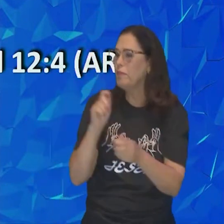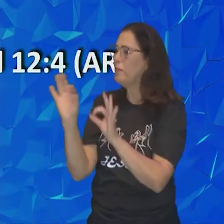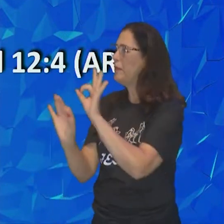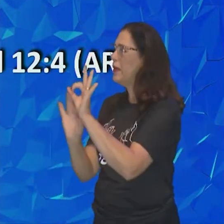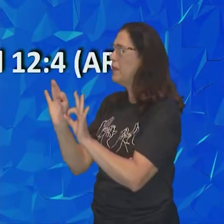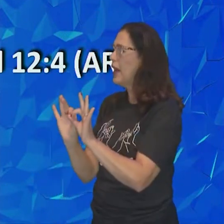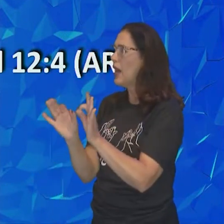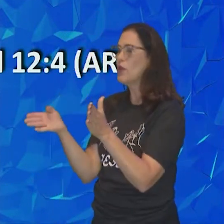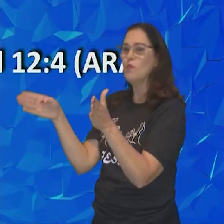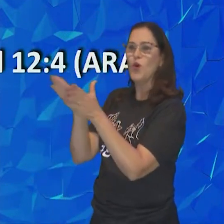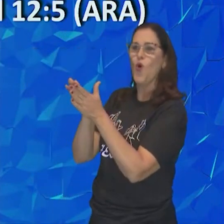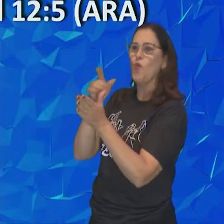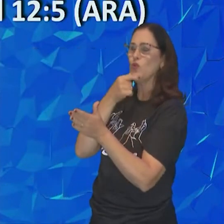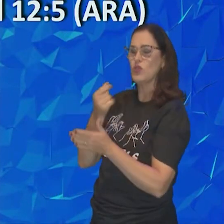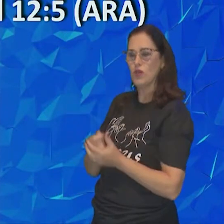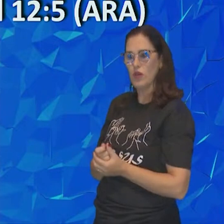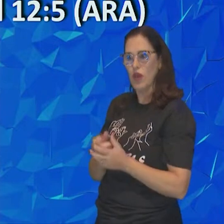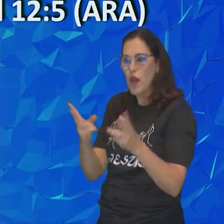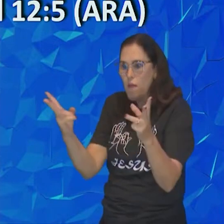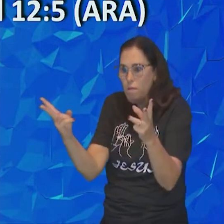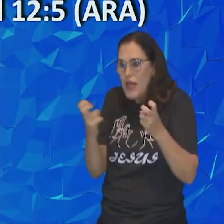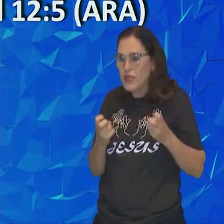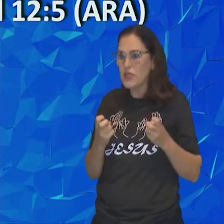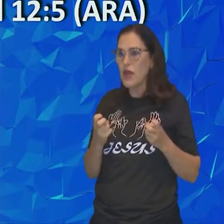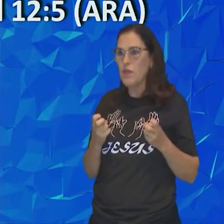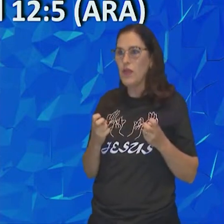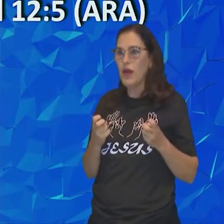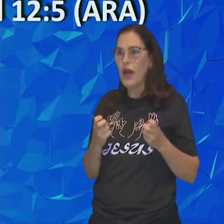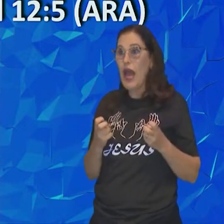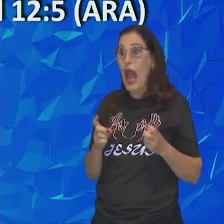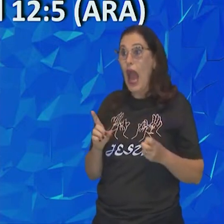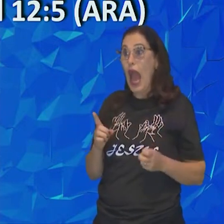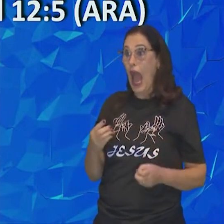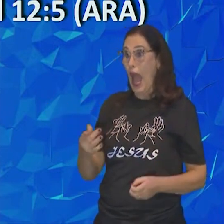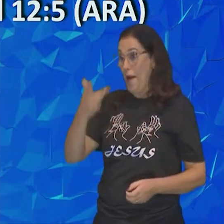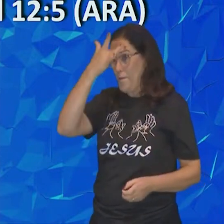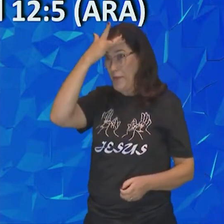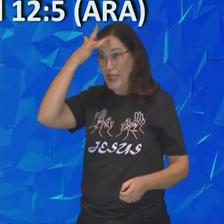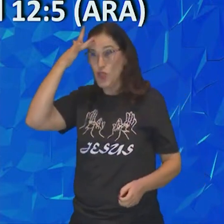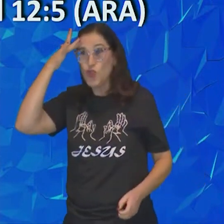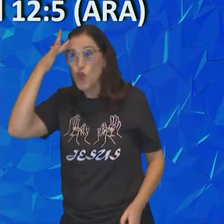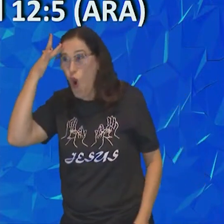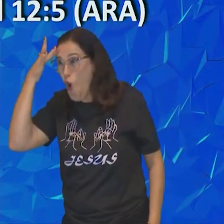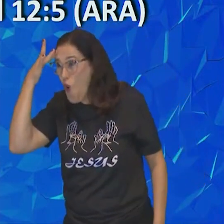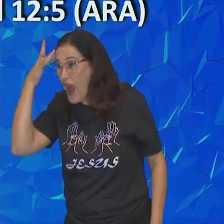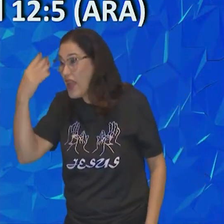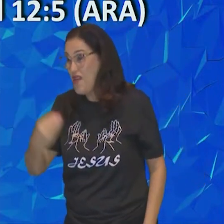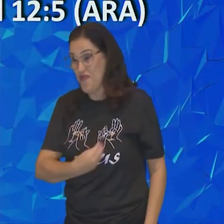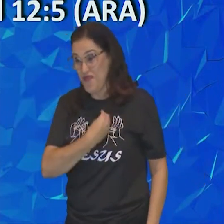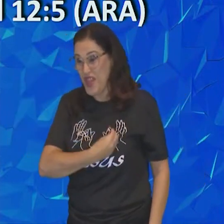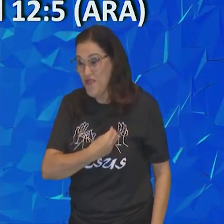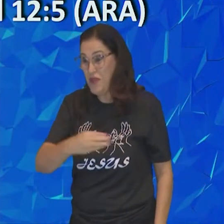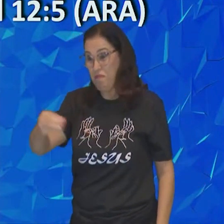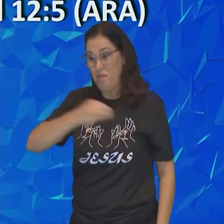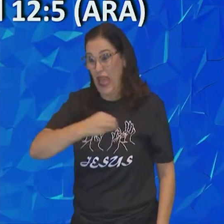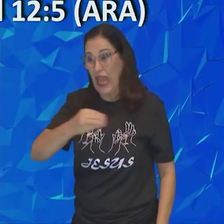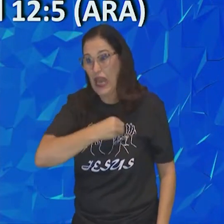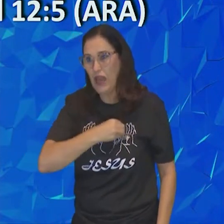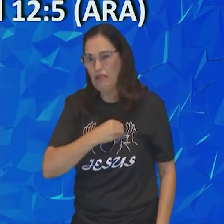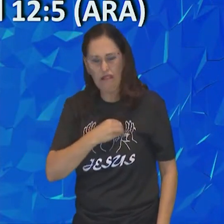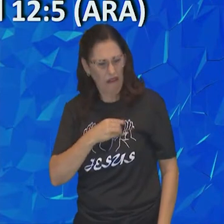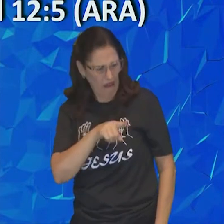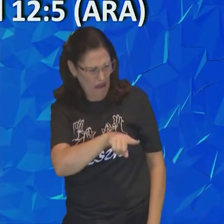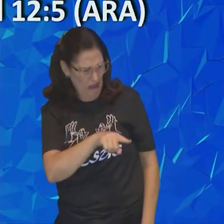havia chegado. Então percebam, queridos, que quem vive em pecado se incomoda muito com o pecado do outro. Diz o verso 5,